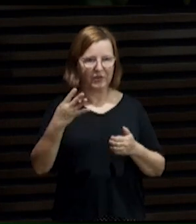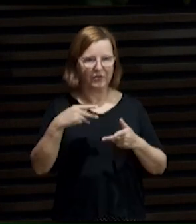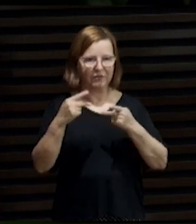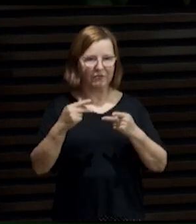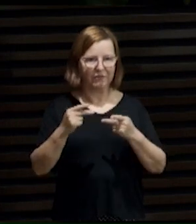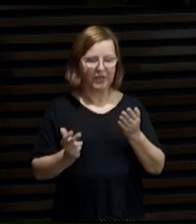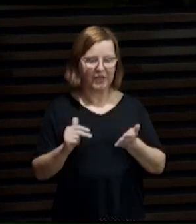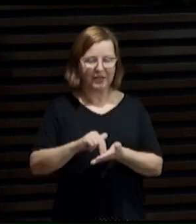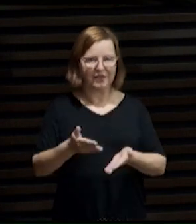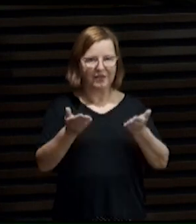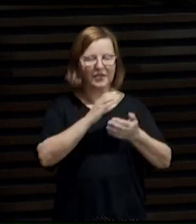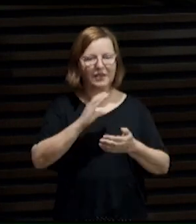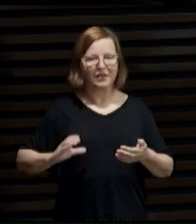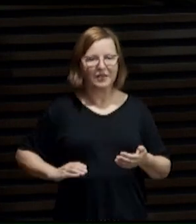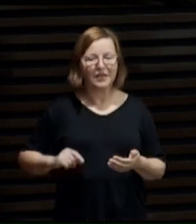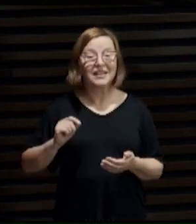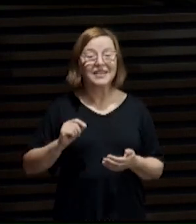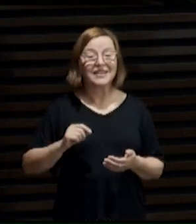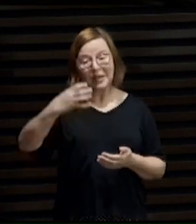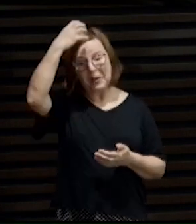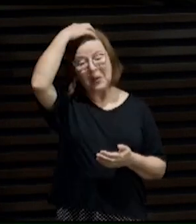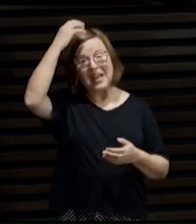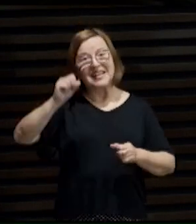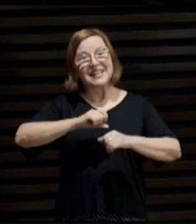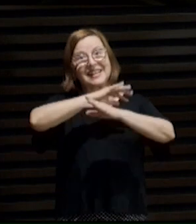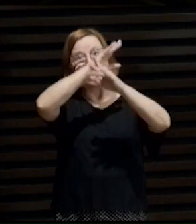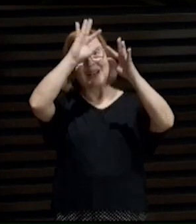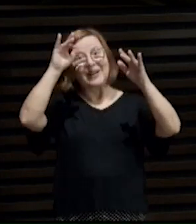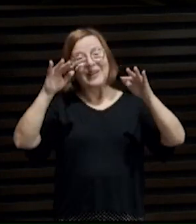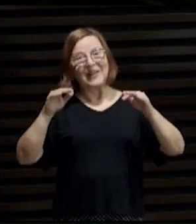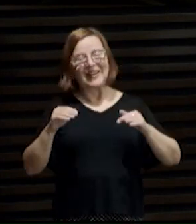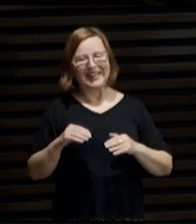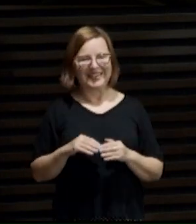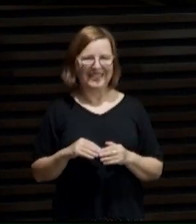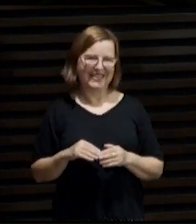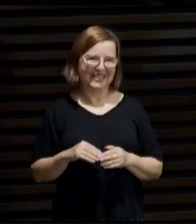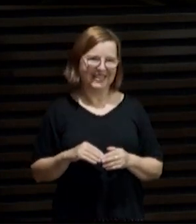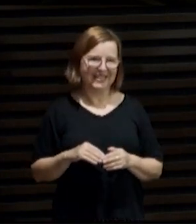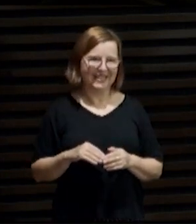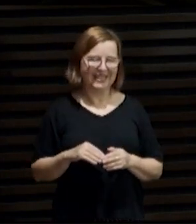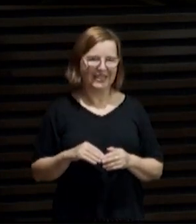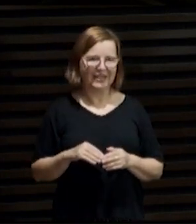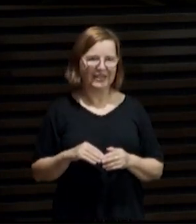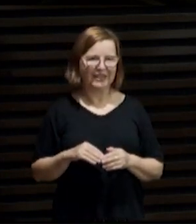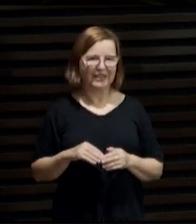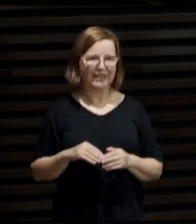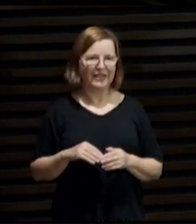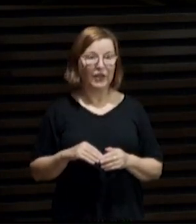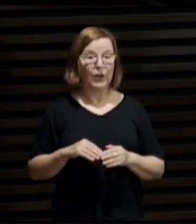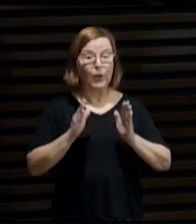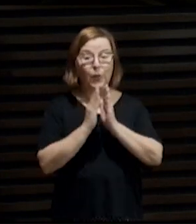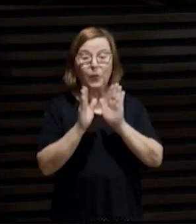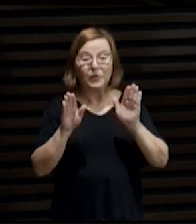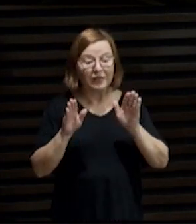Cristo. Quem é o Rei da Glória? Falam os anjos, tentando ver quem é que está chegando ali. Aí